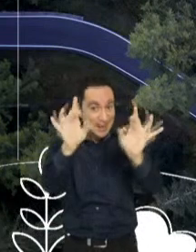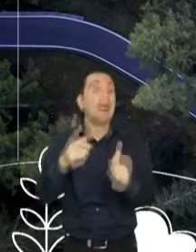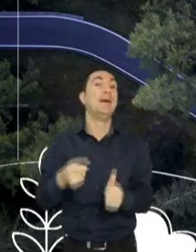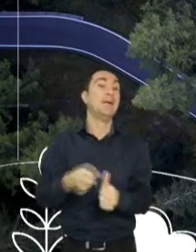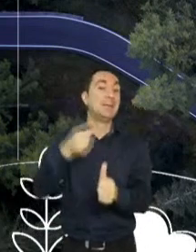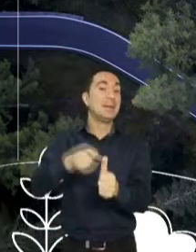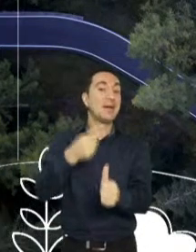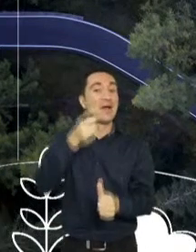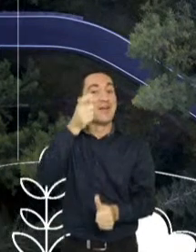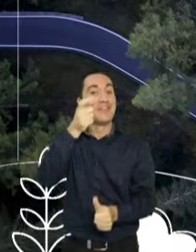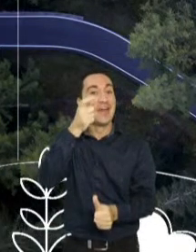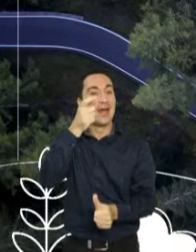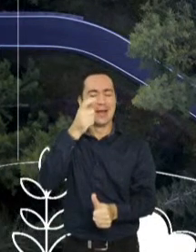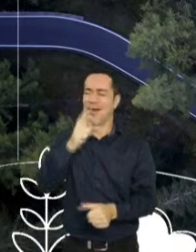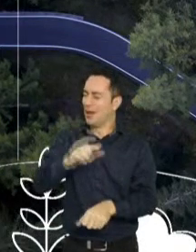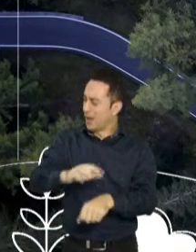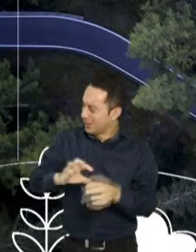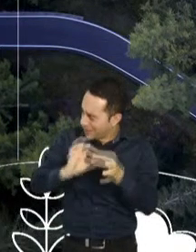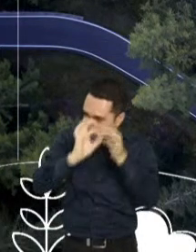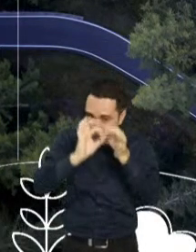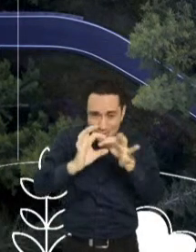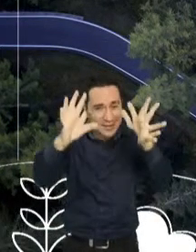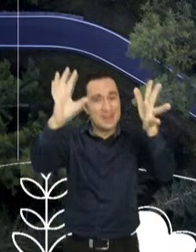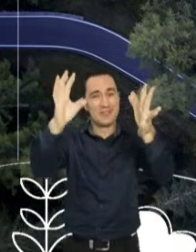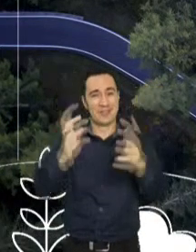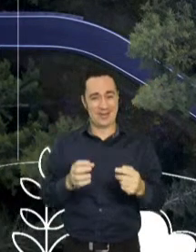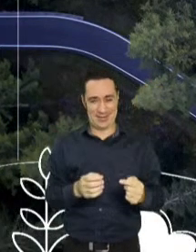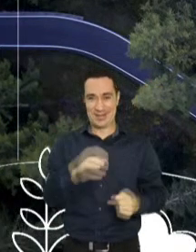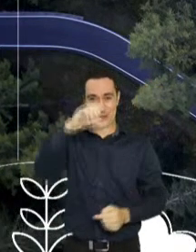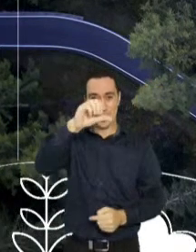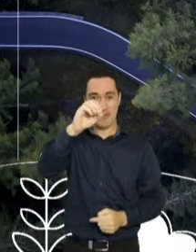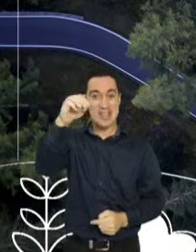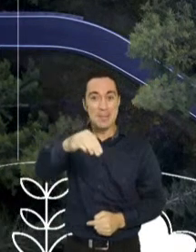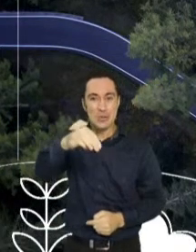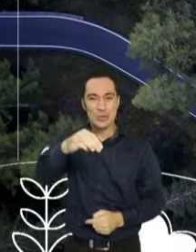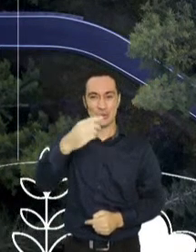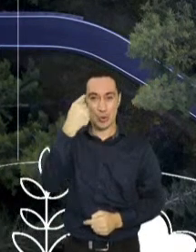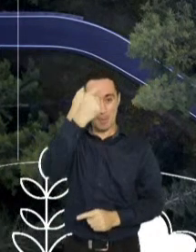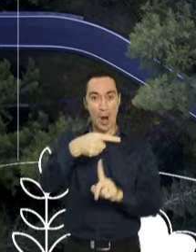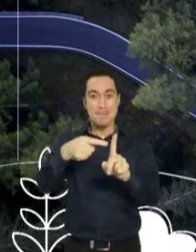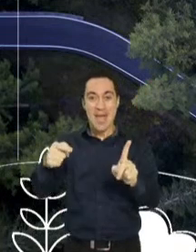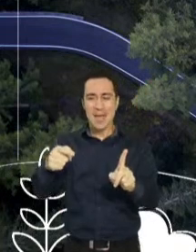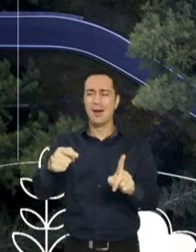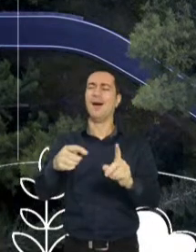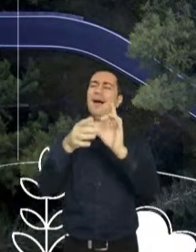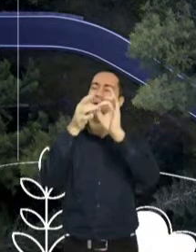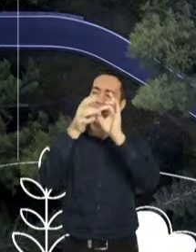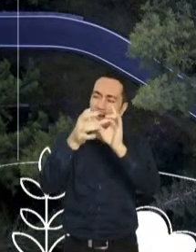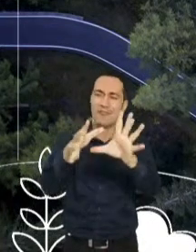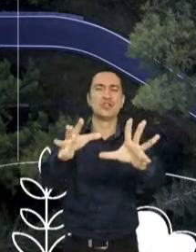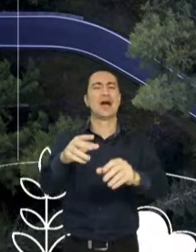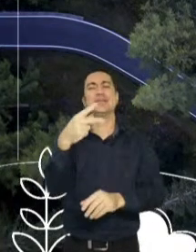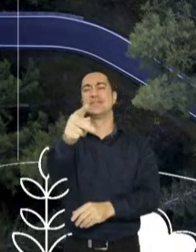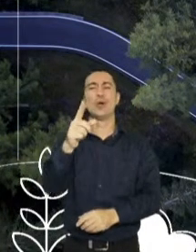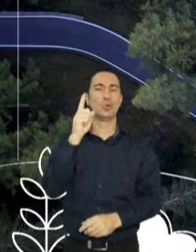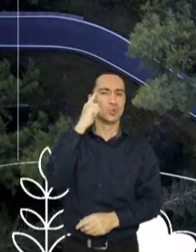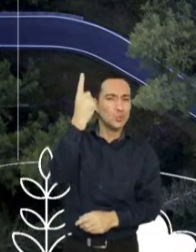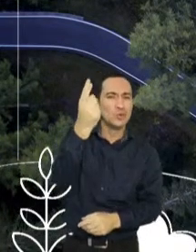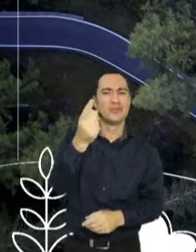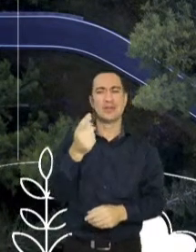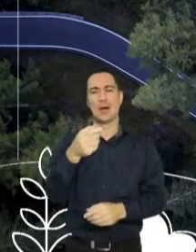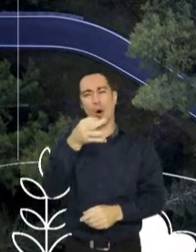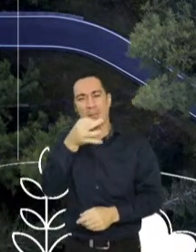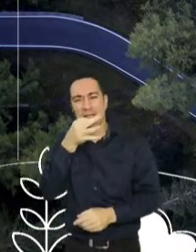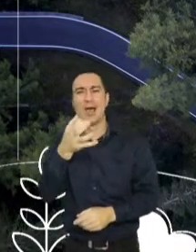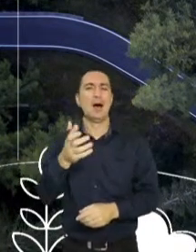que que a gente quer ver o tempo inteiro durante esses próximos 90 minutos, pessoal? Envie suas perguntas, os seus comentários para o